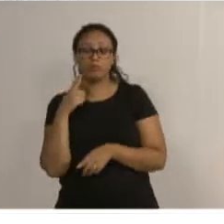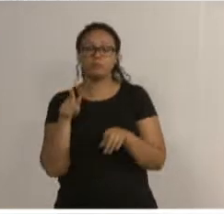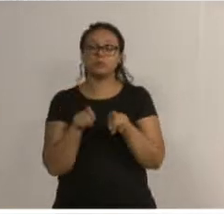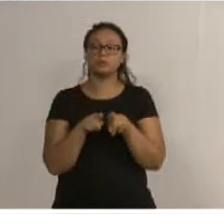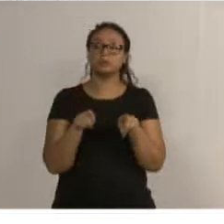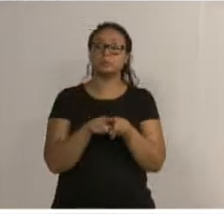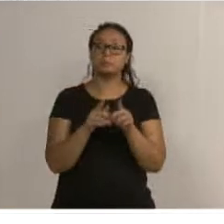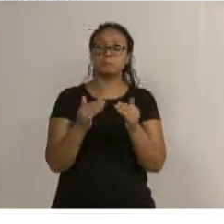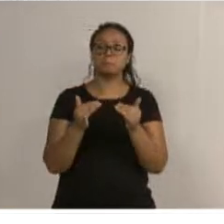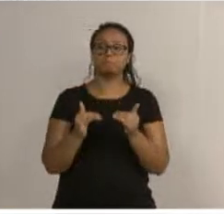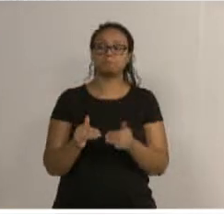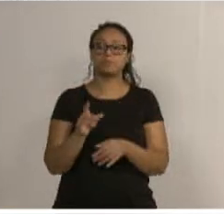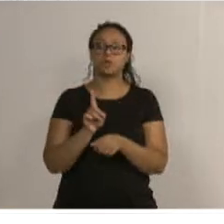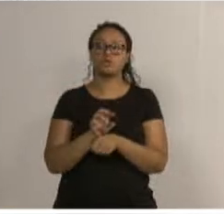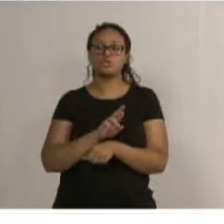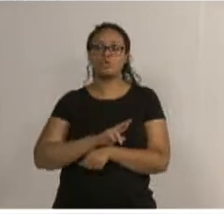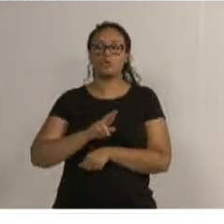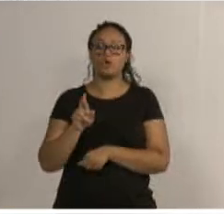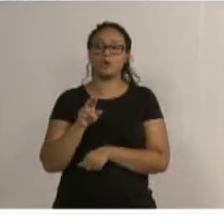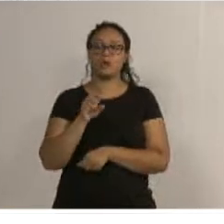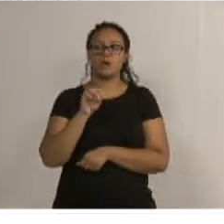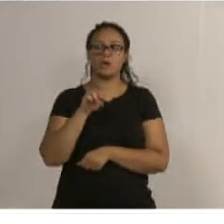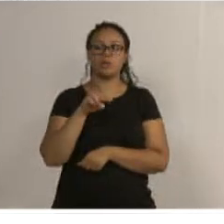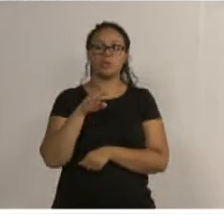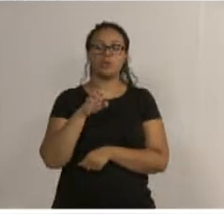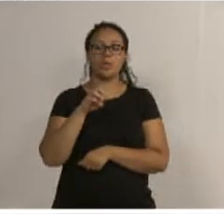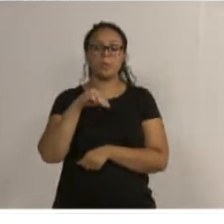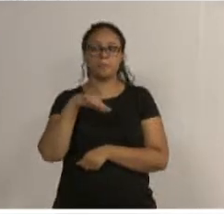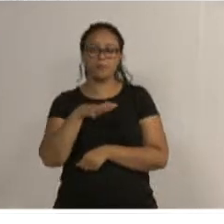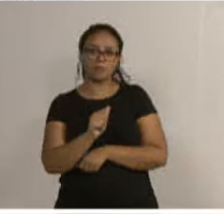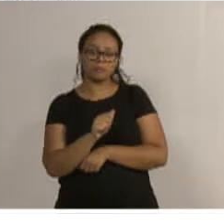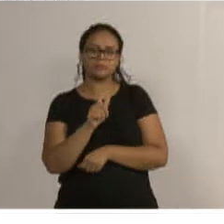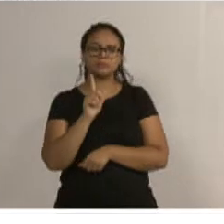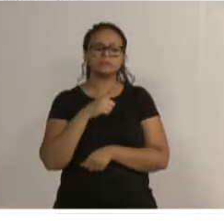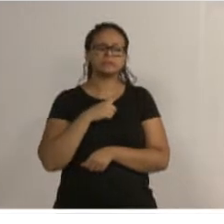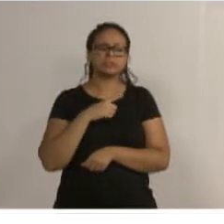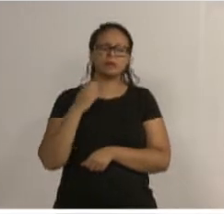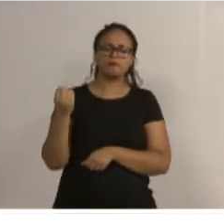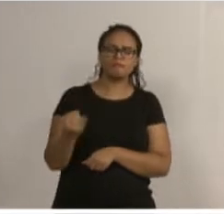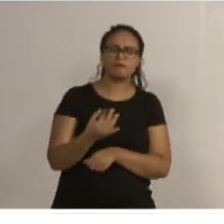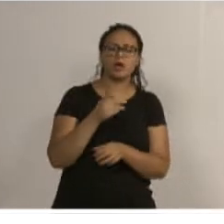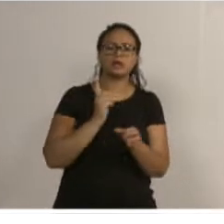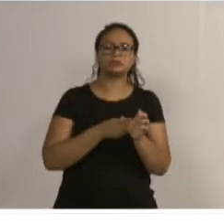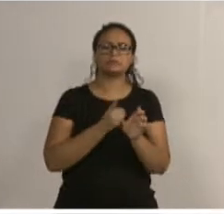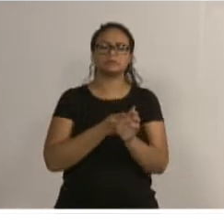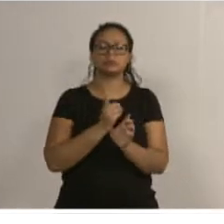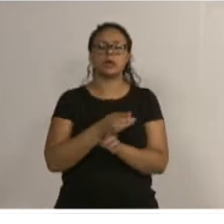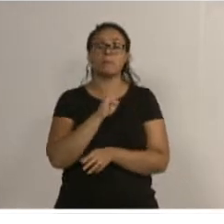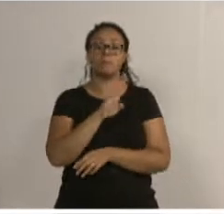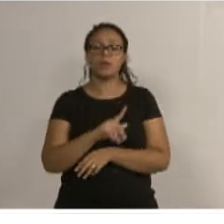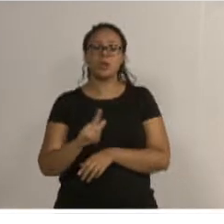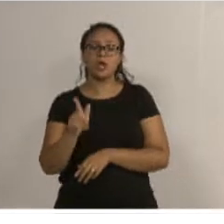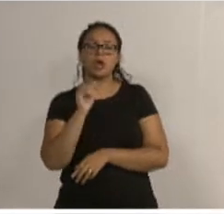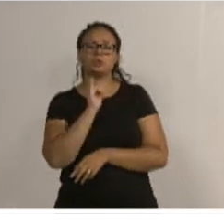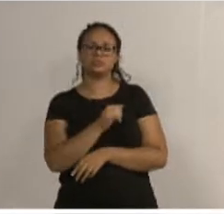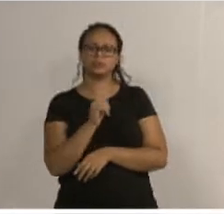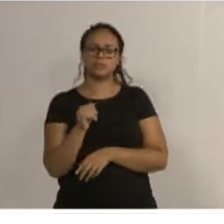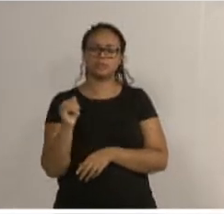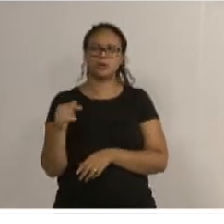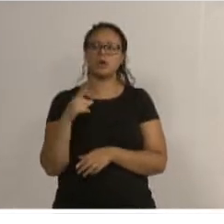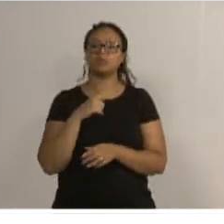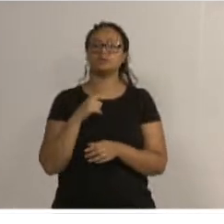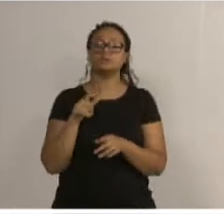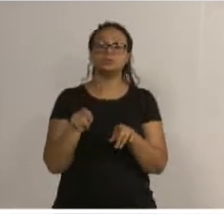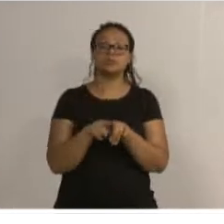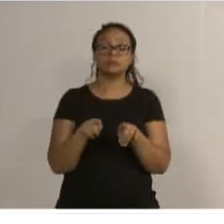doutora Noêmia, que os senhores conhecem, e são de várias cidades. Aqui são de Blumenau, de Indaial, Aqui nós temos os indicados